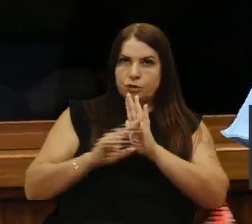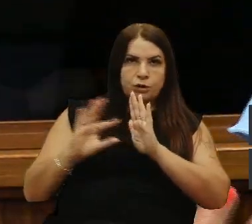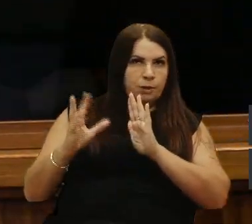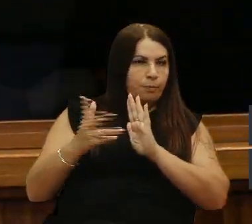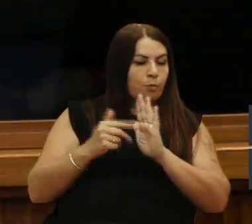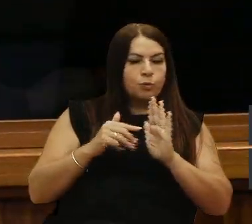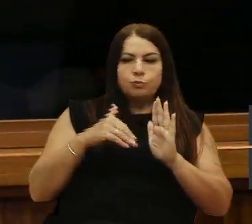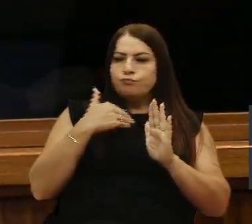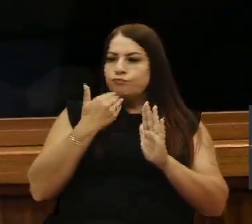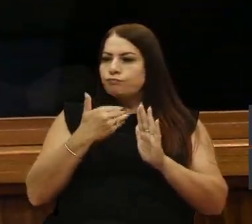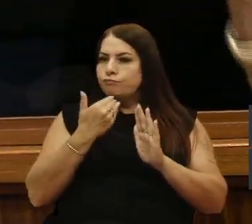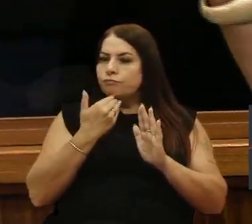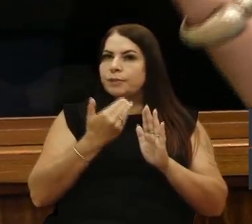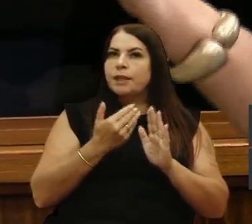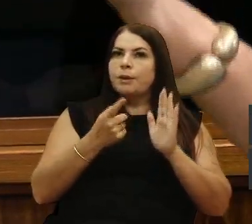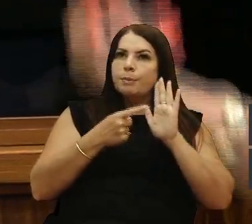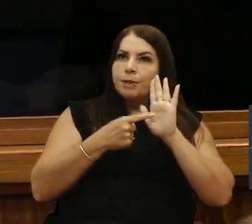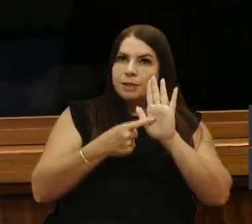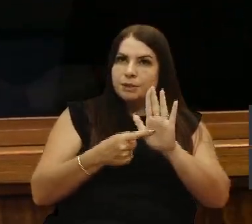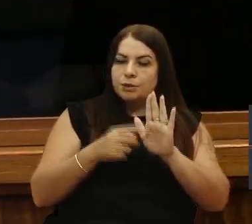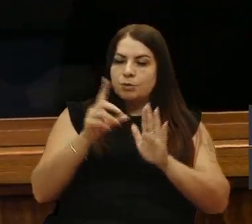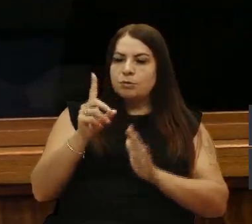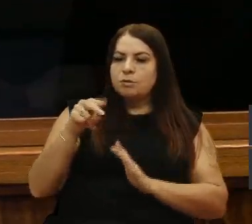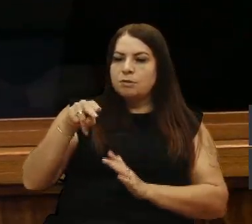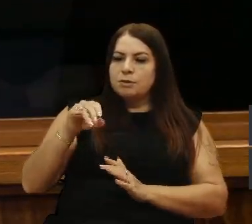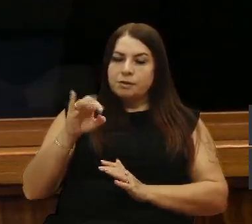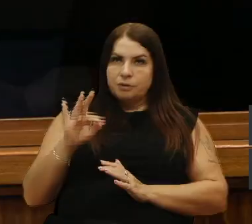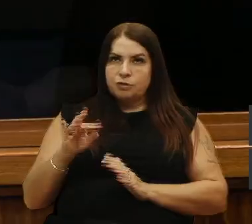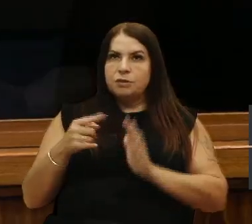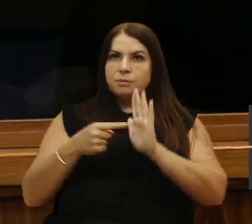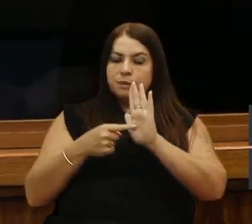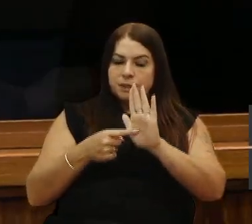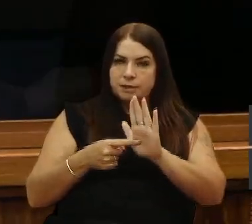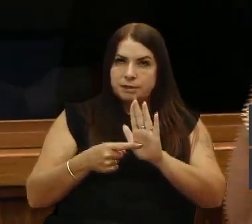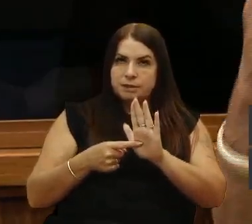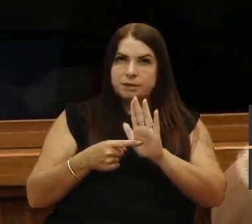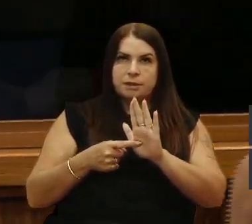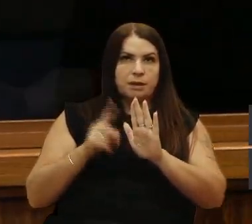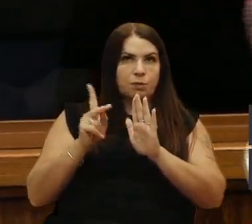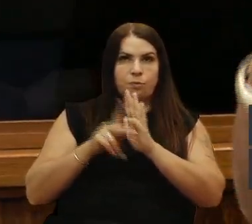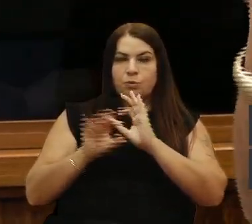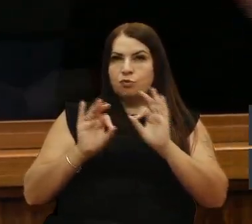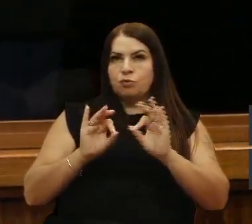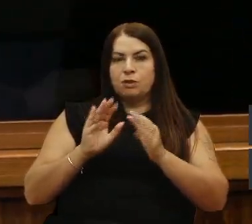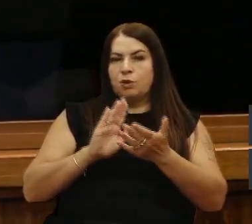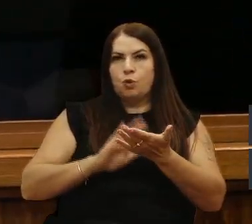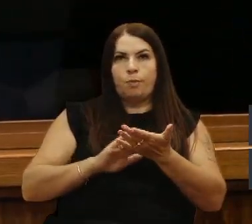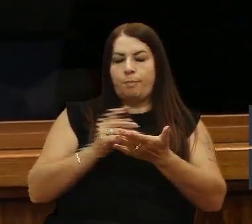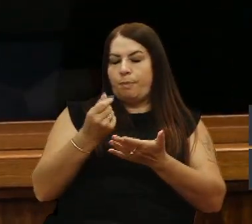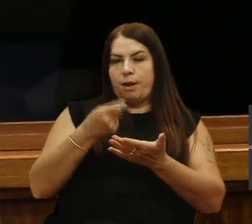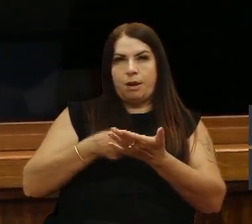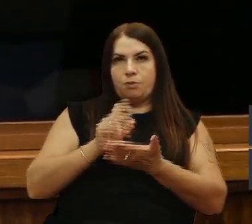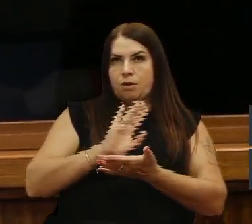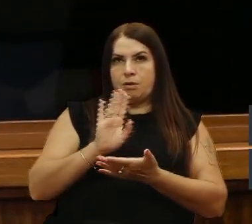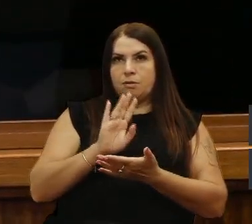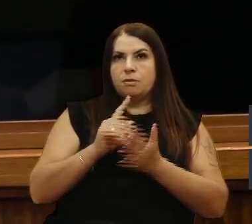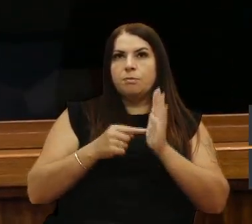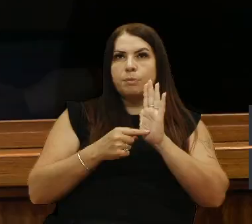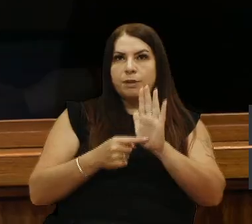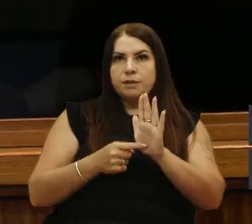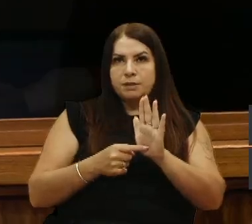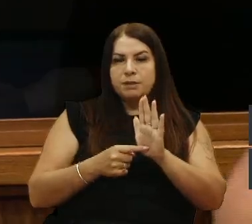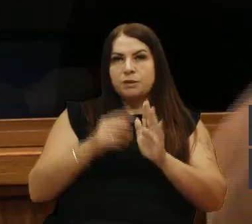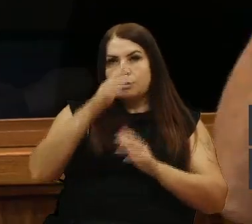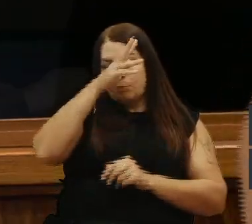não dava, apresentou no DENIT, apresentamos, não é um projeto cobrado, nada, né? Apresentamos